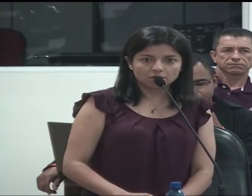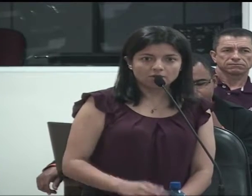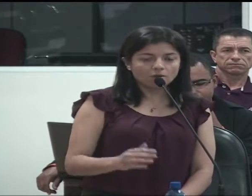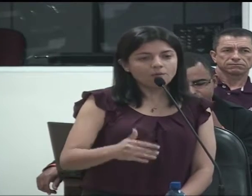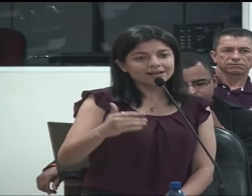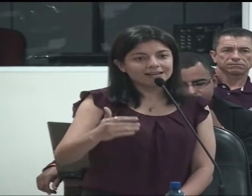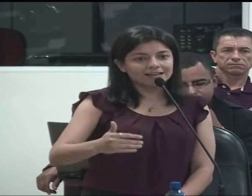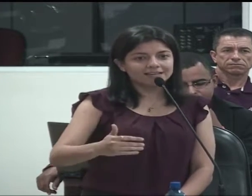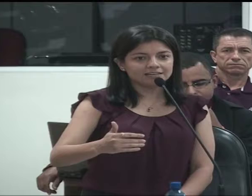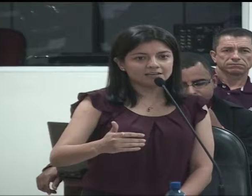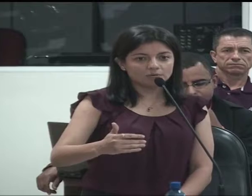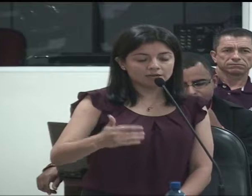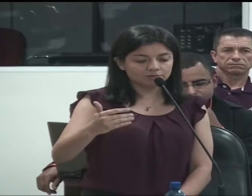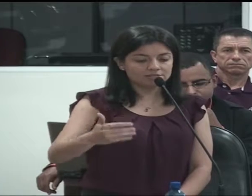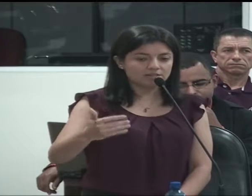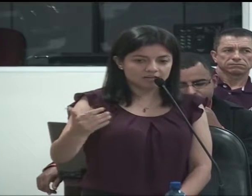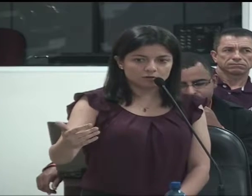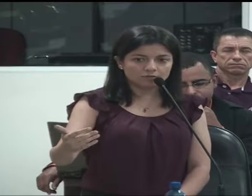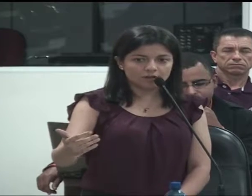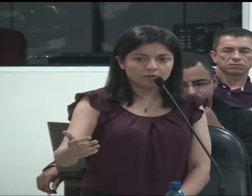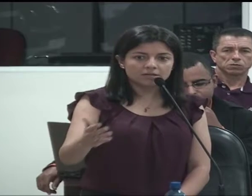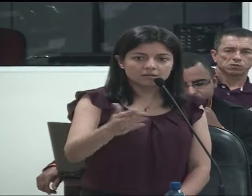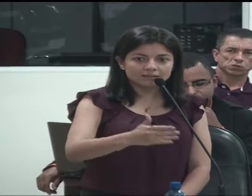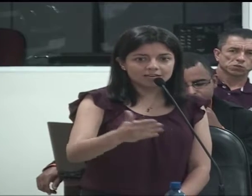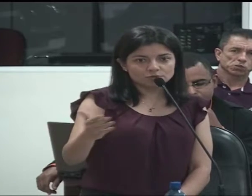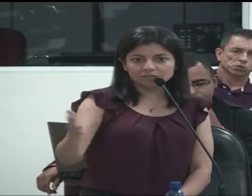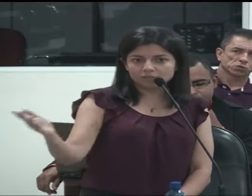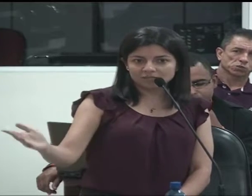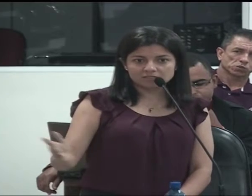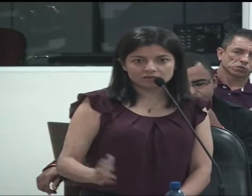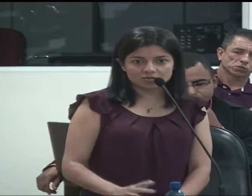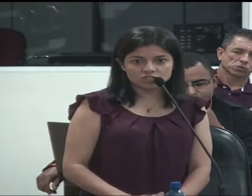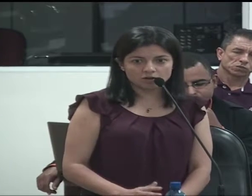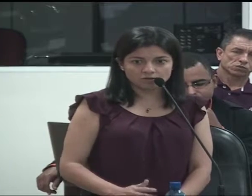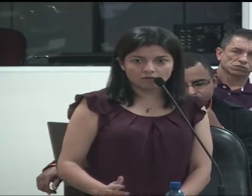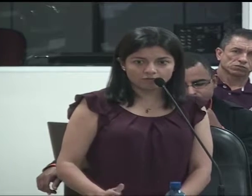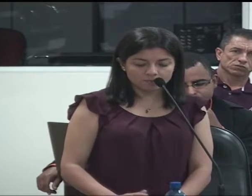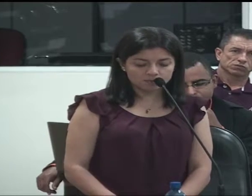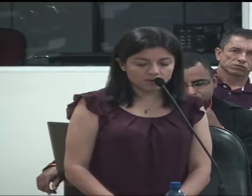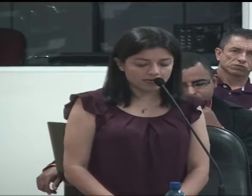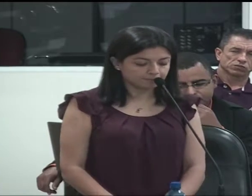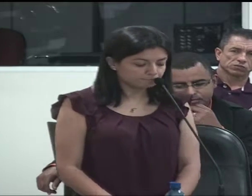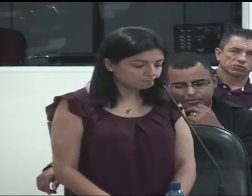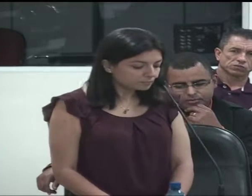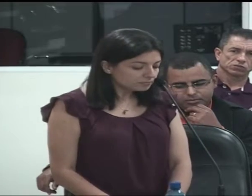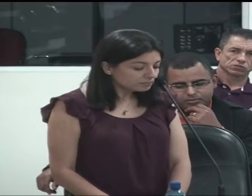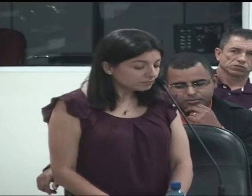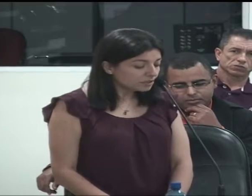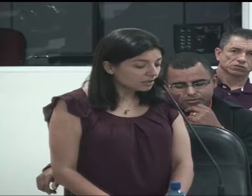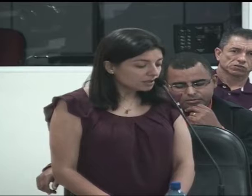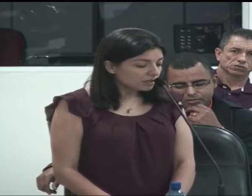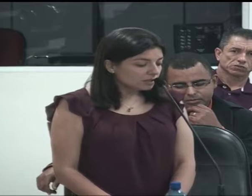religioso, ou aquele que, quando assim resolveu, tem sua denominação religiosa conforme escolher.